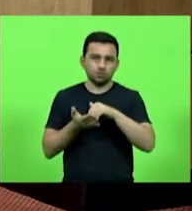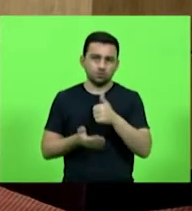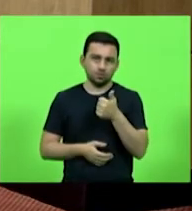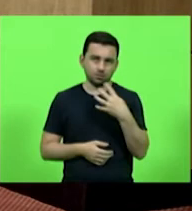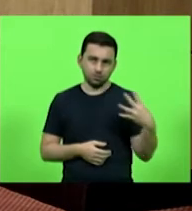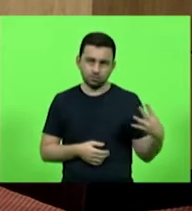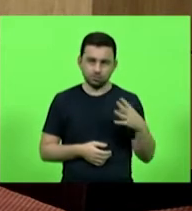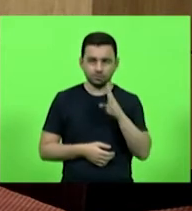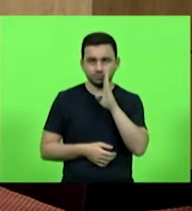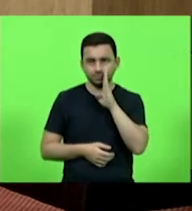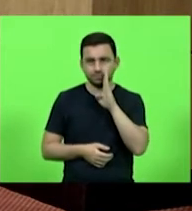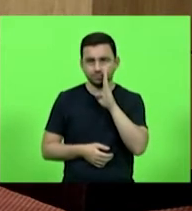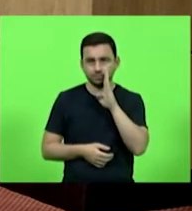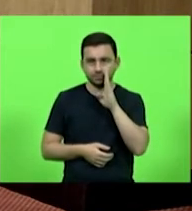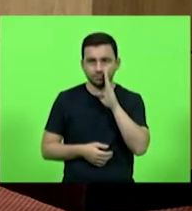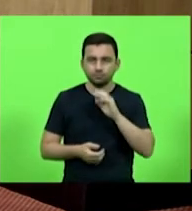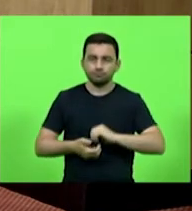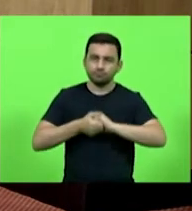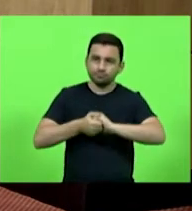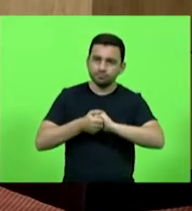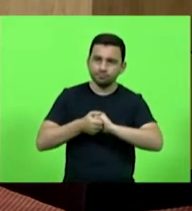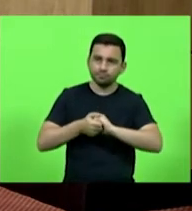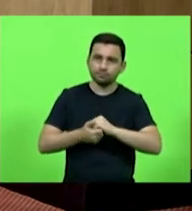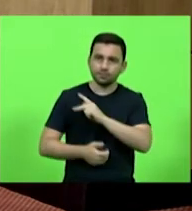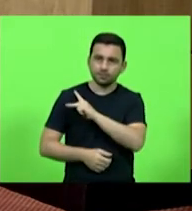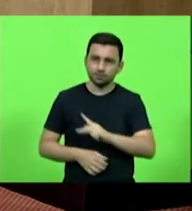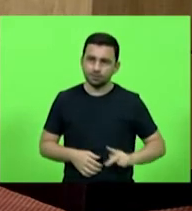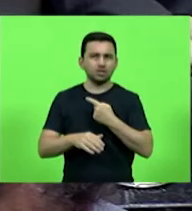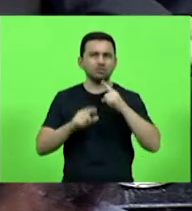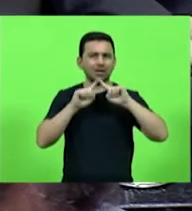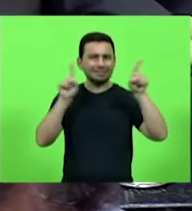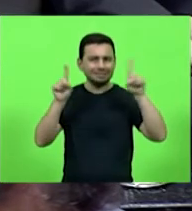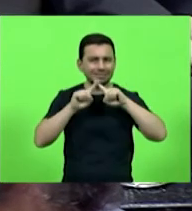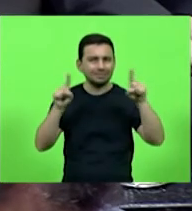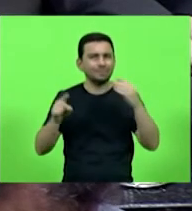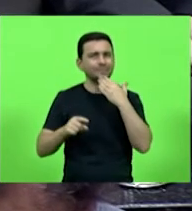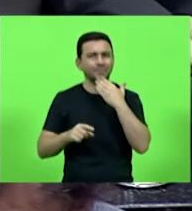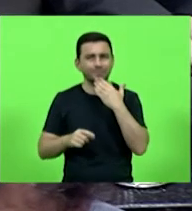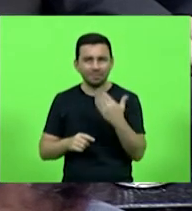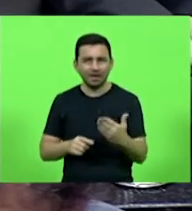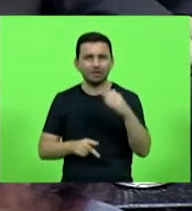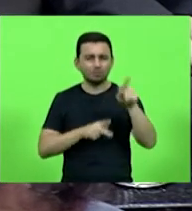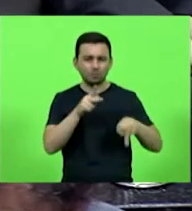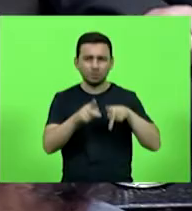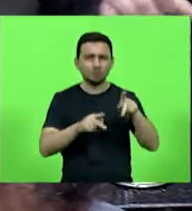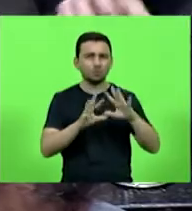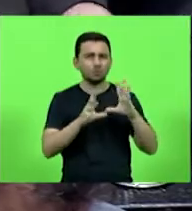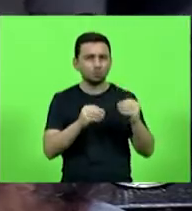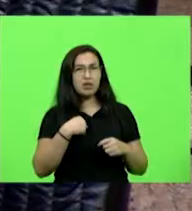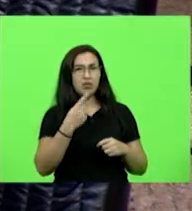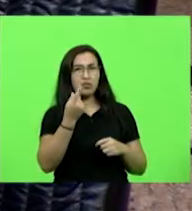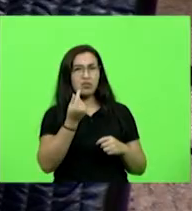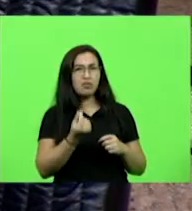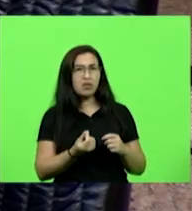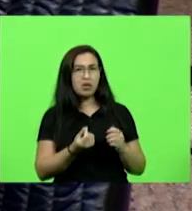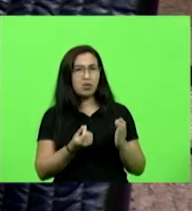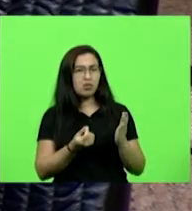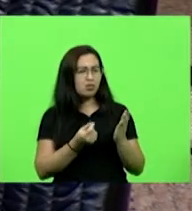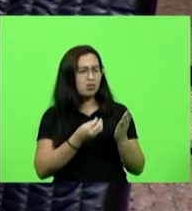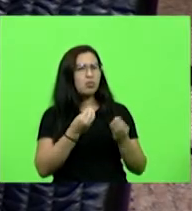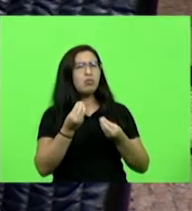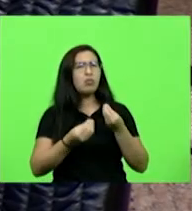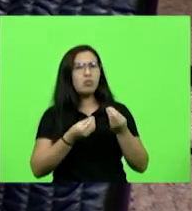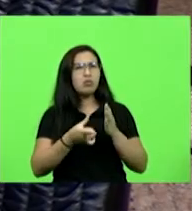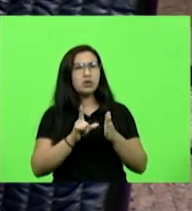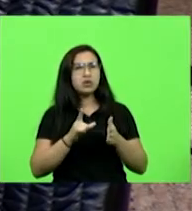podem fazer parte das comissões os outros deputados têm que Obrigatoriamente fazer parte de pelo menos